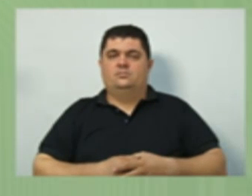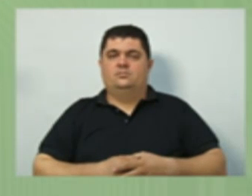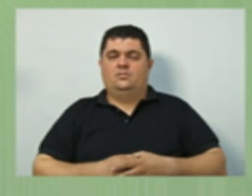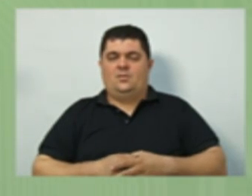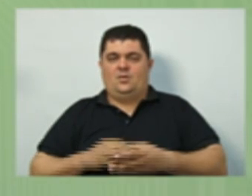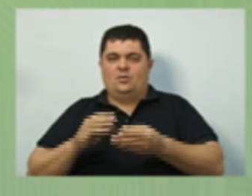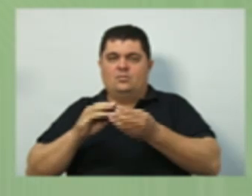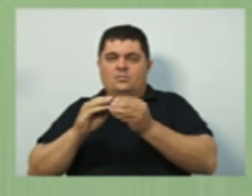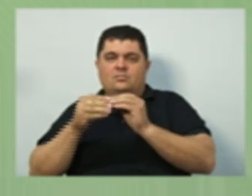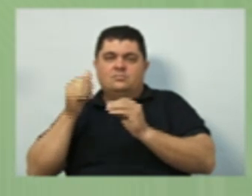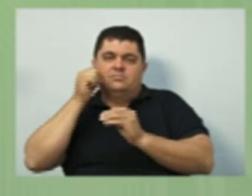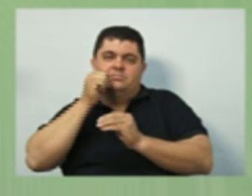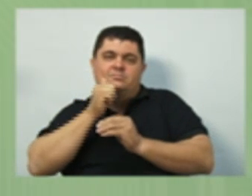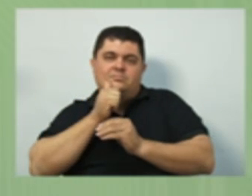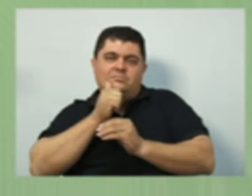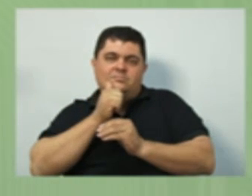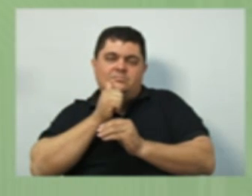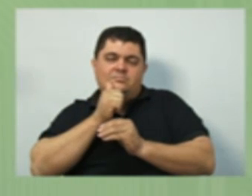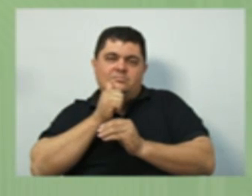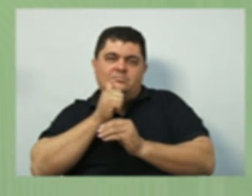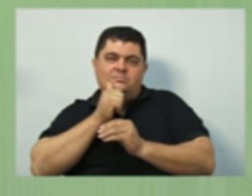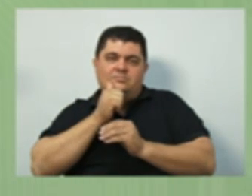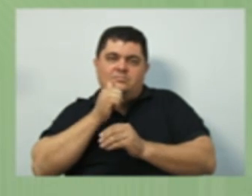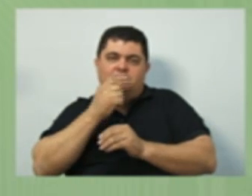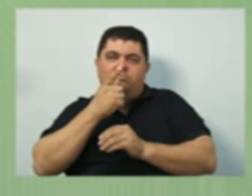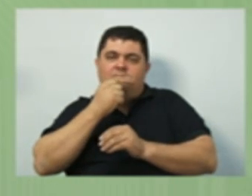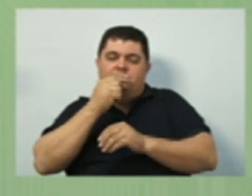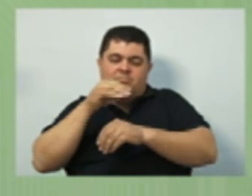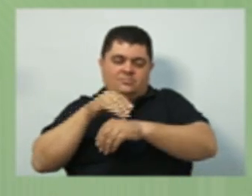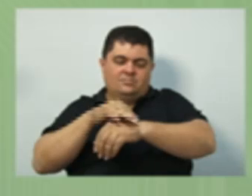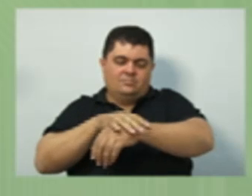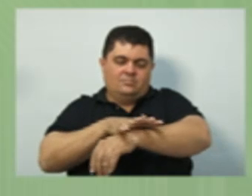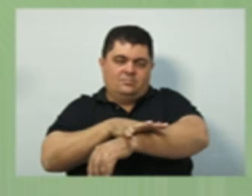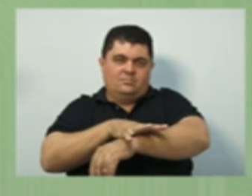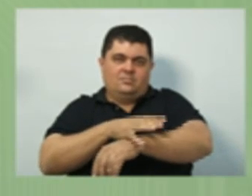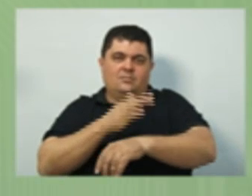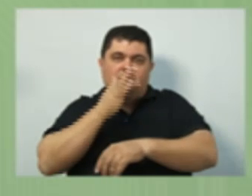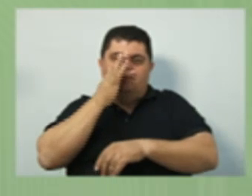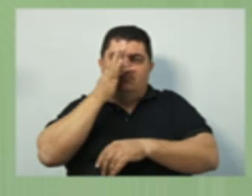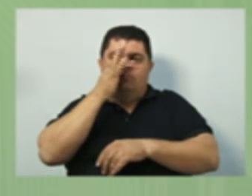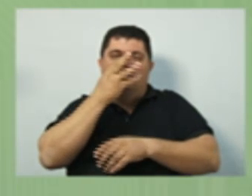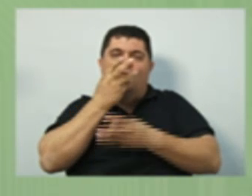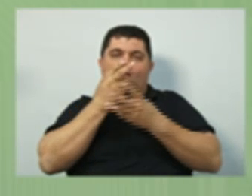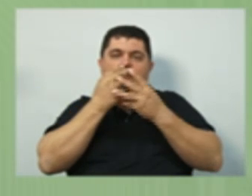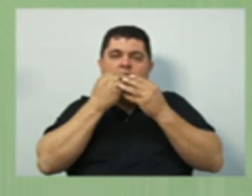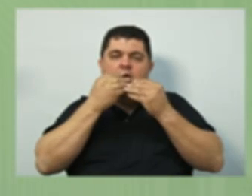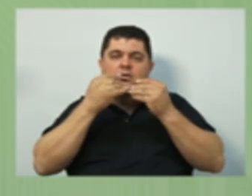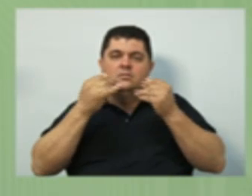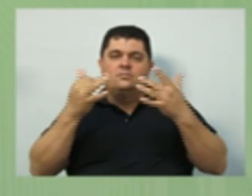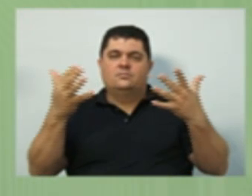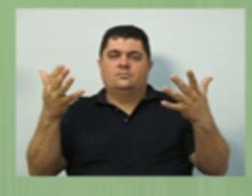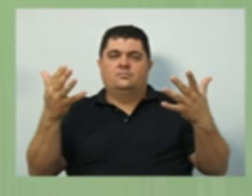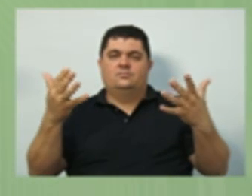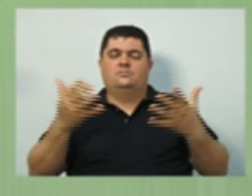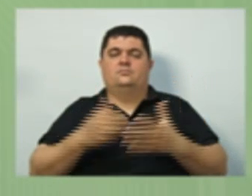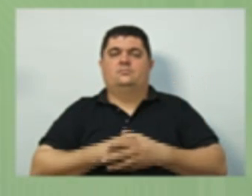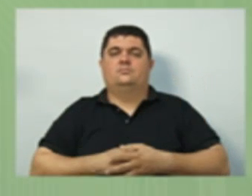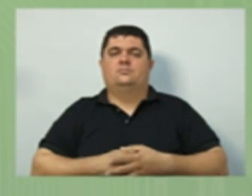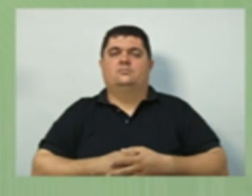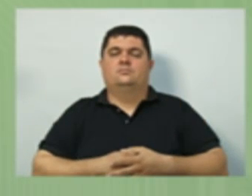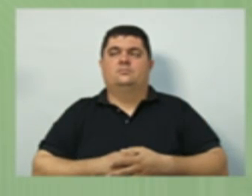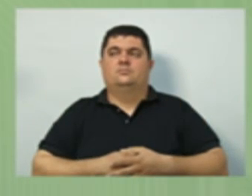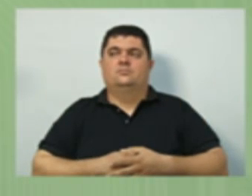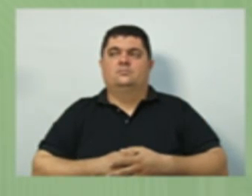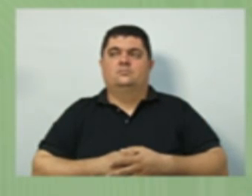o beijo da moça, a água na pele e a flor que se dissolve na boca,